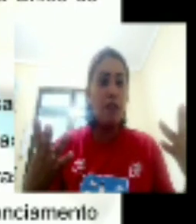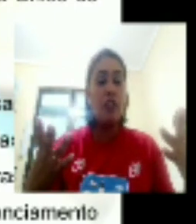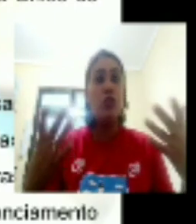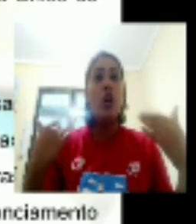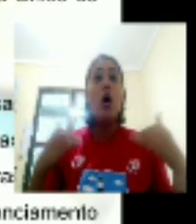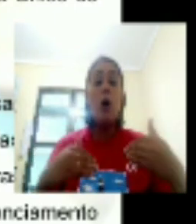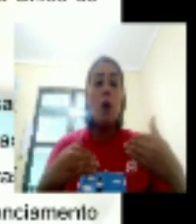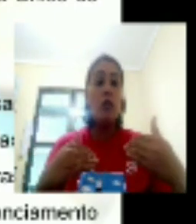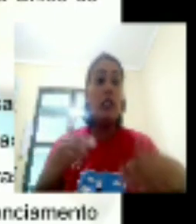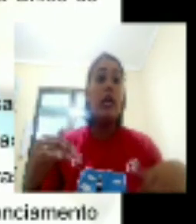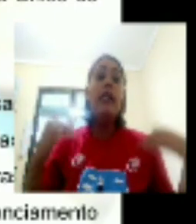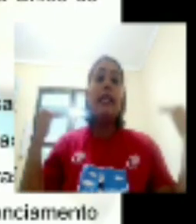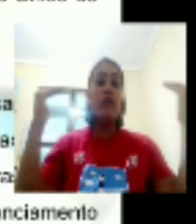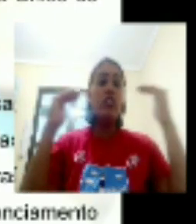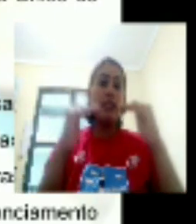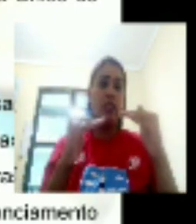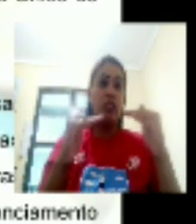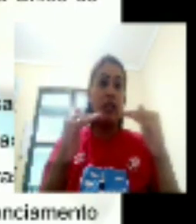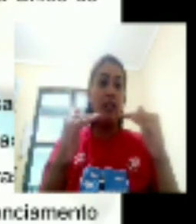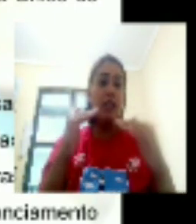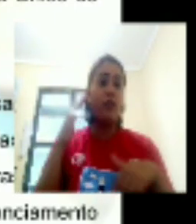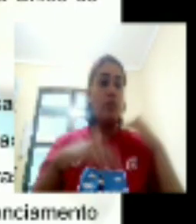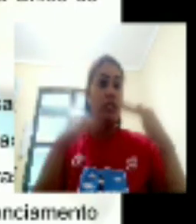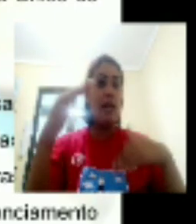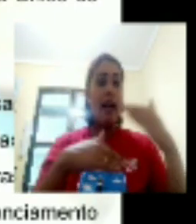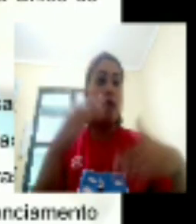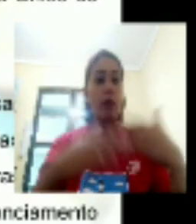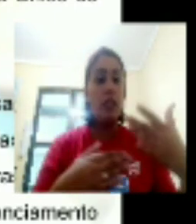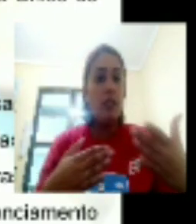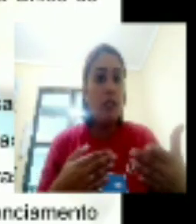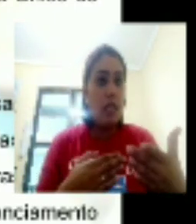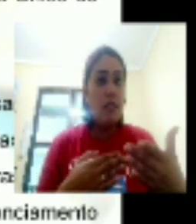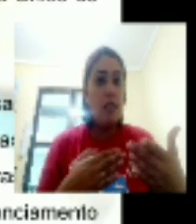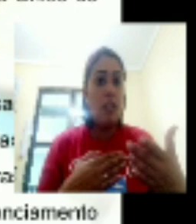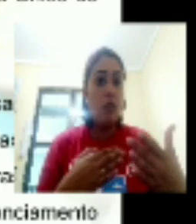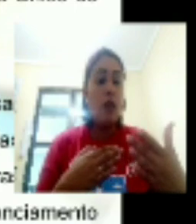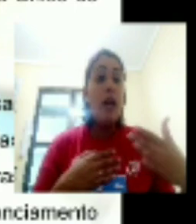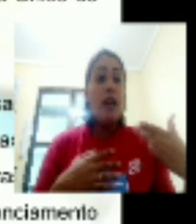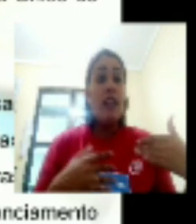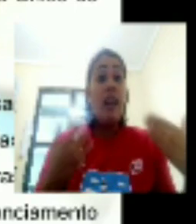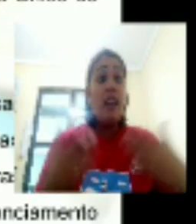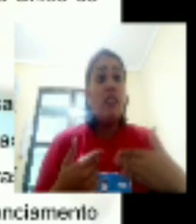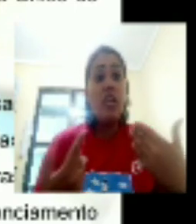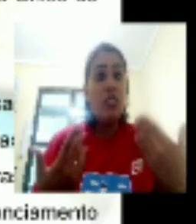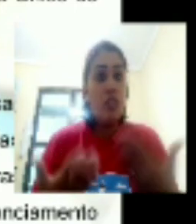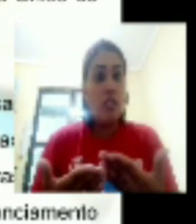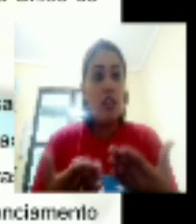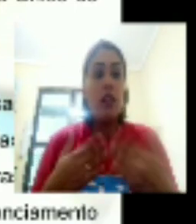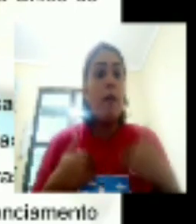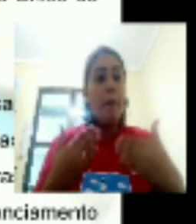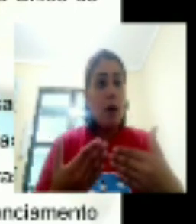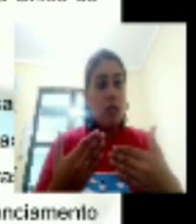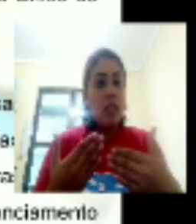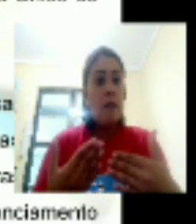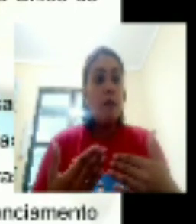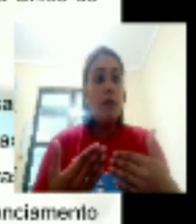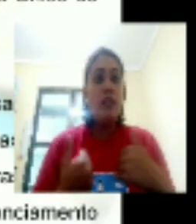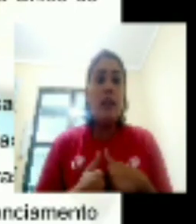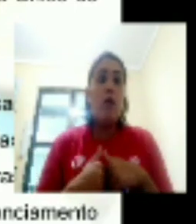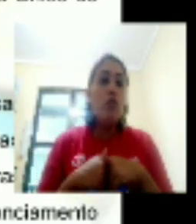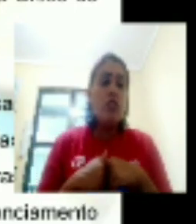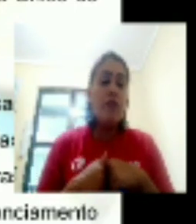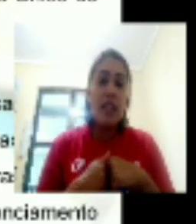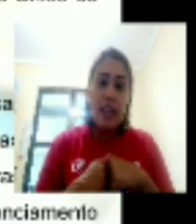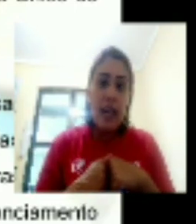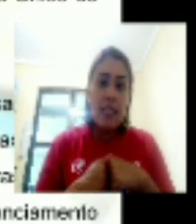de coronavírus, onde não se está estagnando, se está realmente crescendo. E aí tem gente que não pode